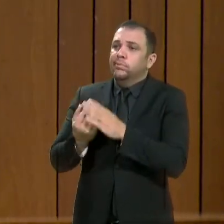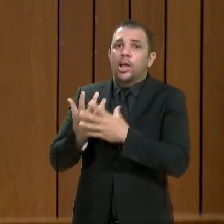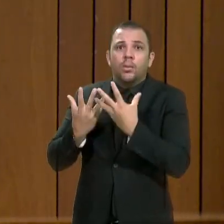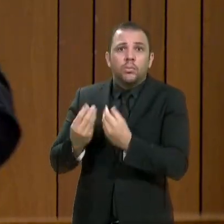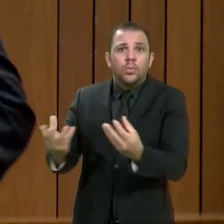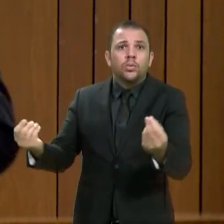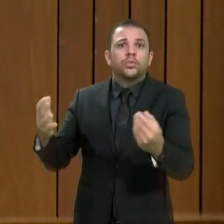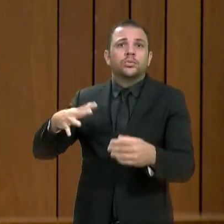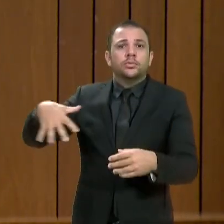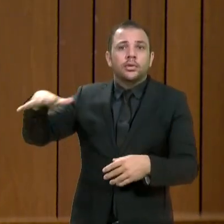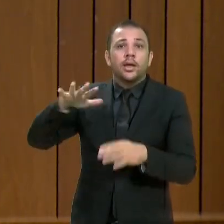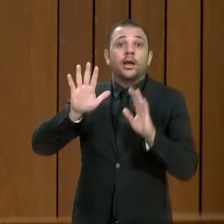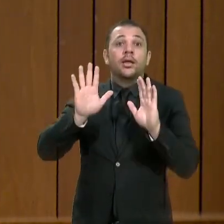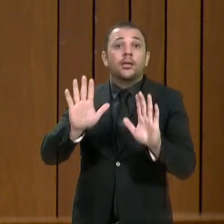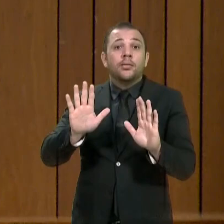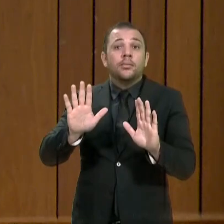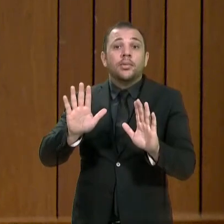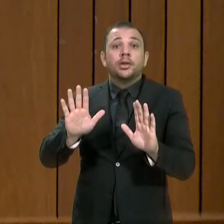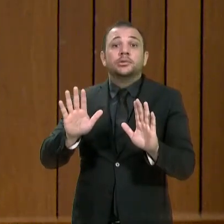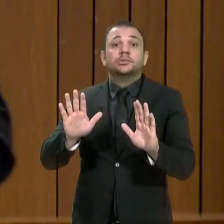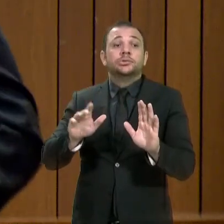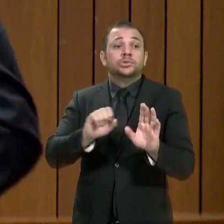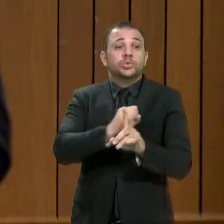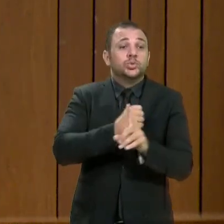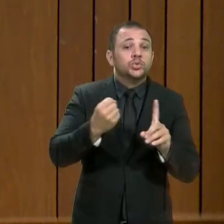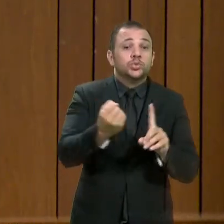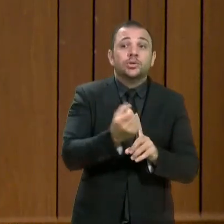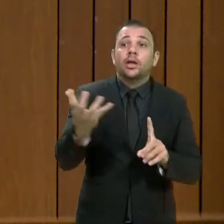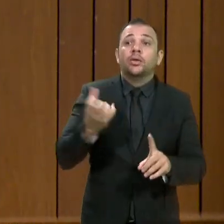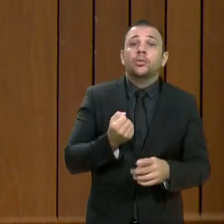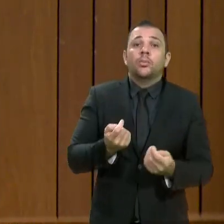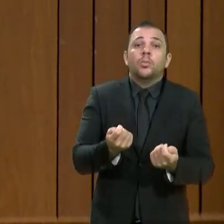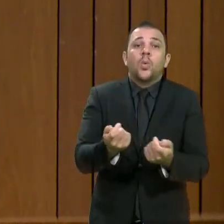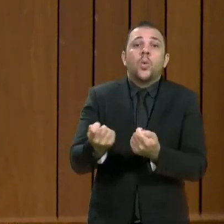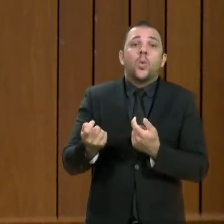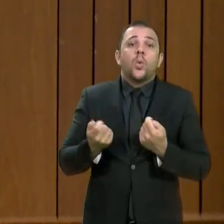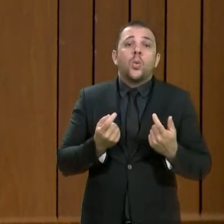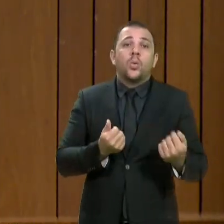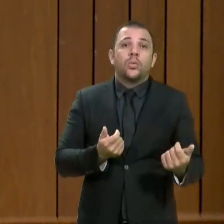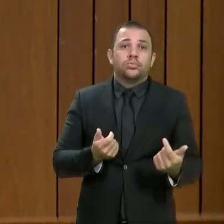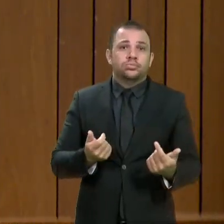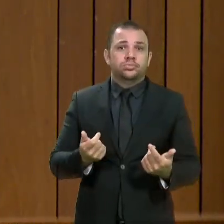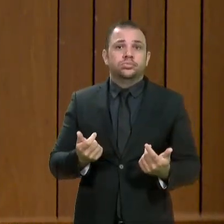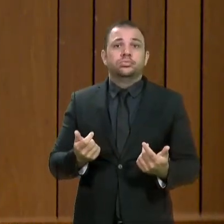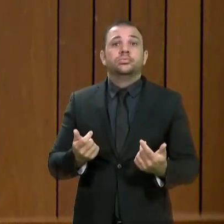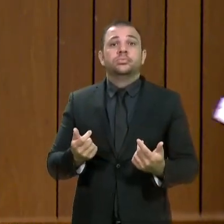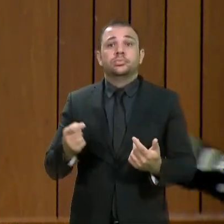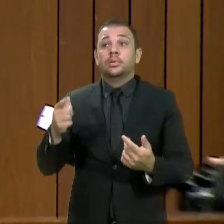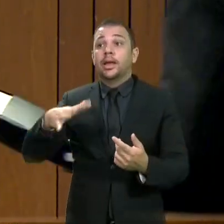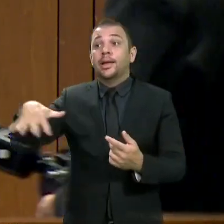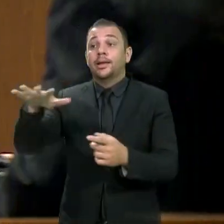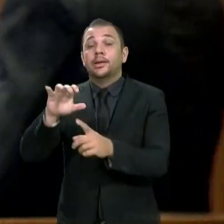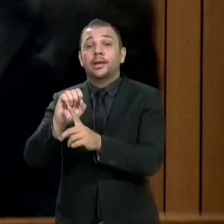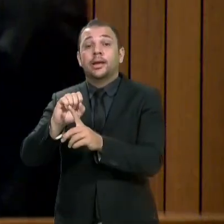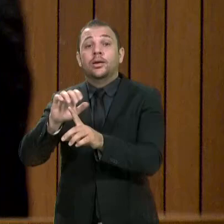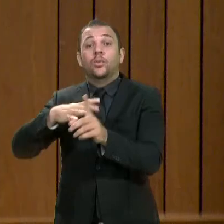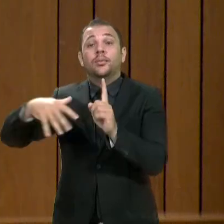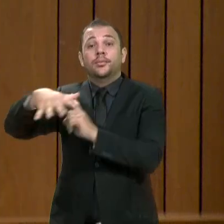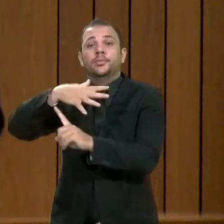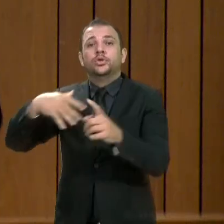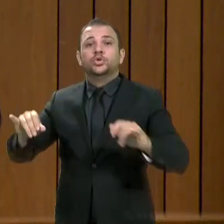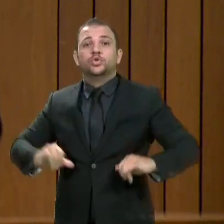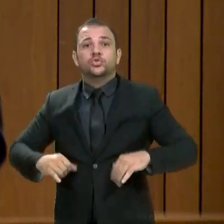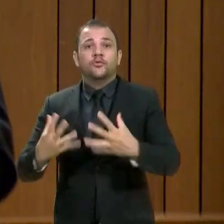com enorme passivo social, com enorme passivo ambiental. Então, por isso nós precisamos dos mapas de